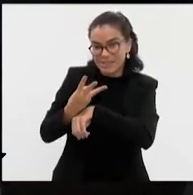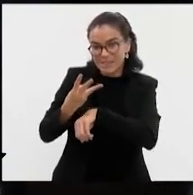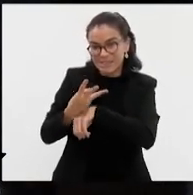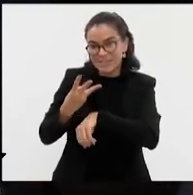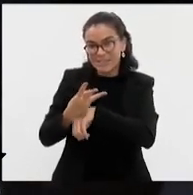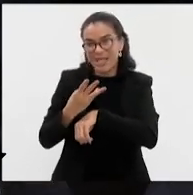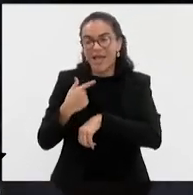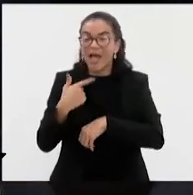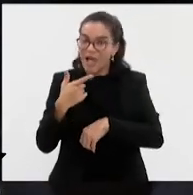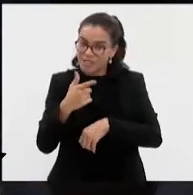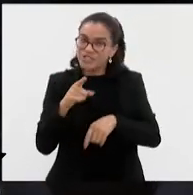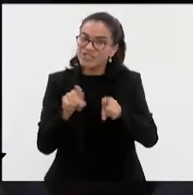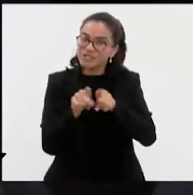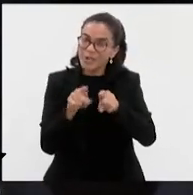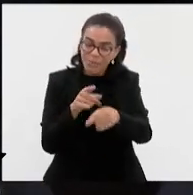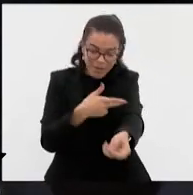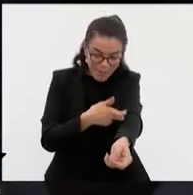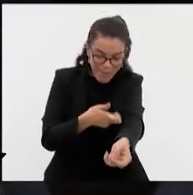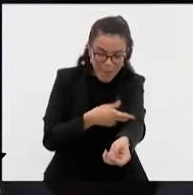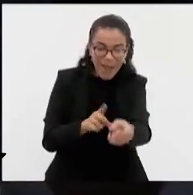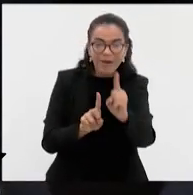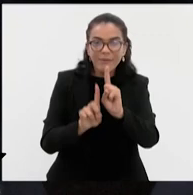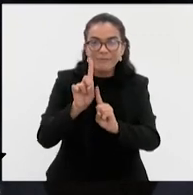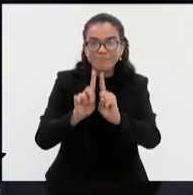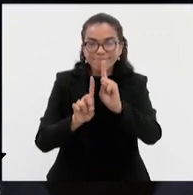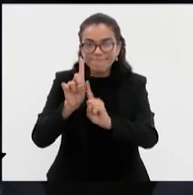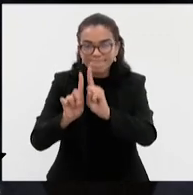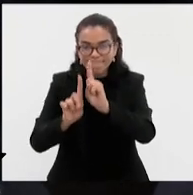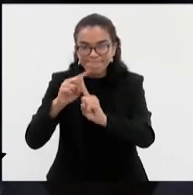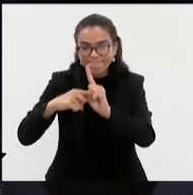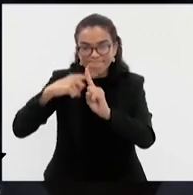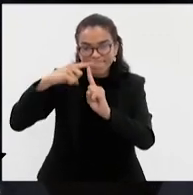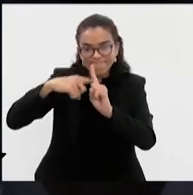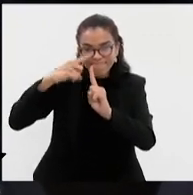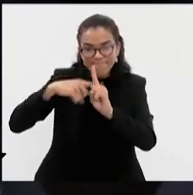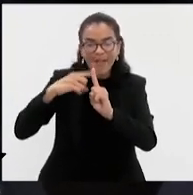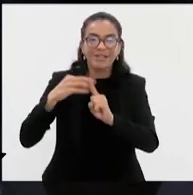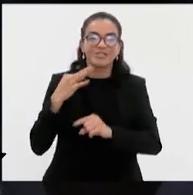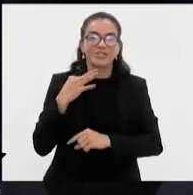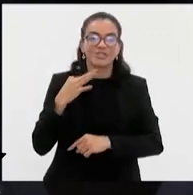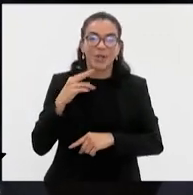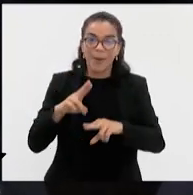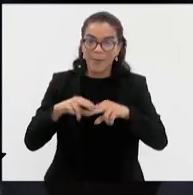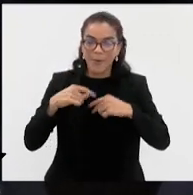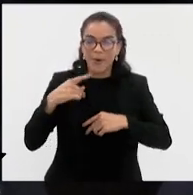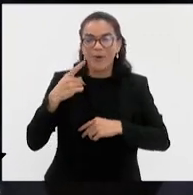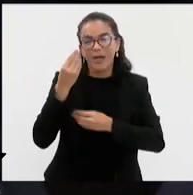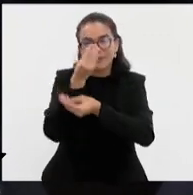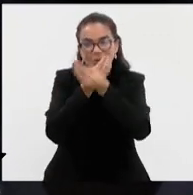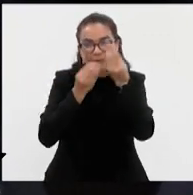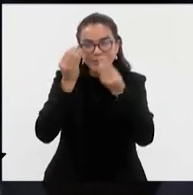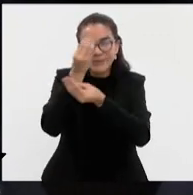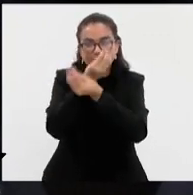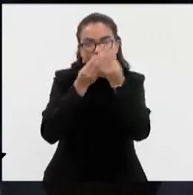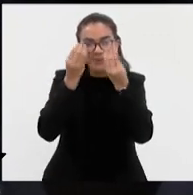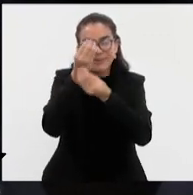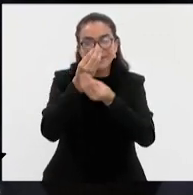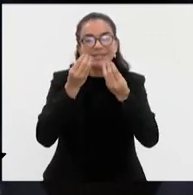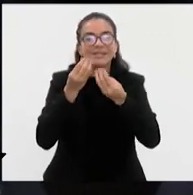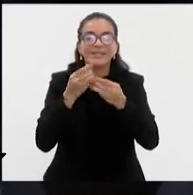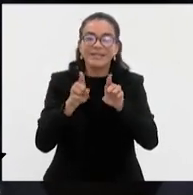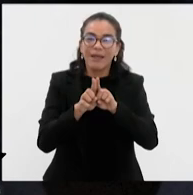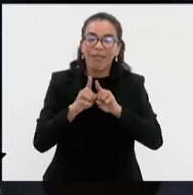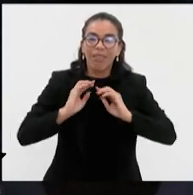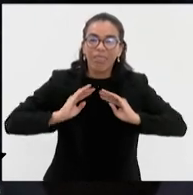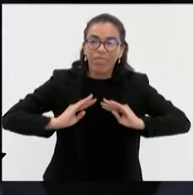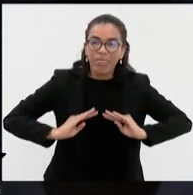medir testosterona. Não só por causa da sexualidade, mas também você, sem libido, você